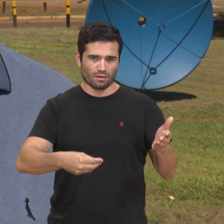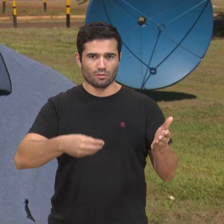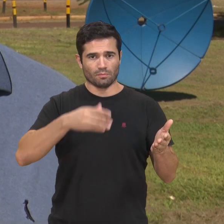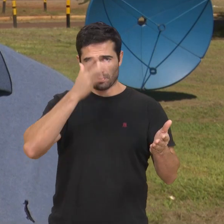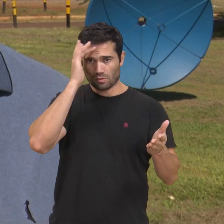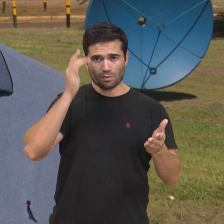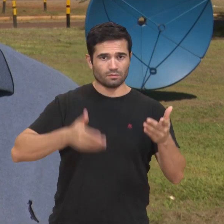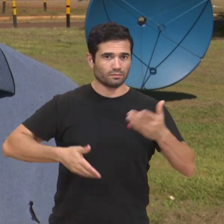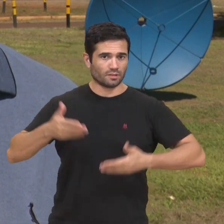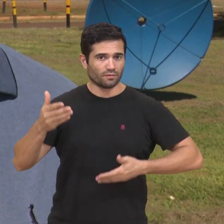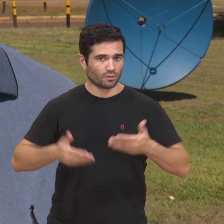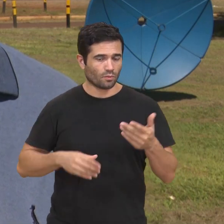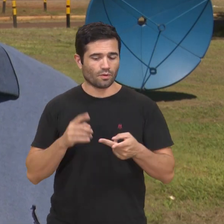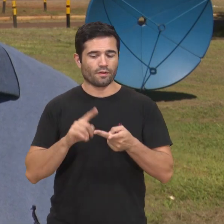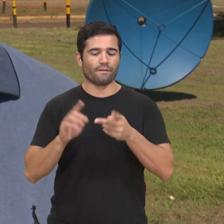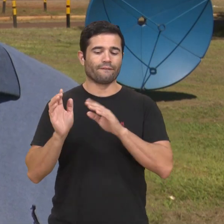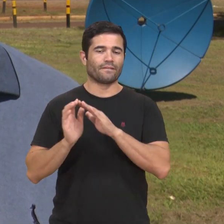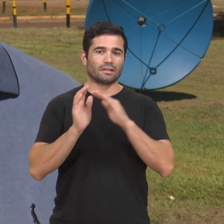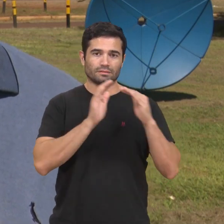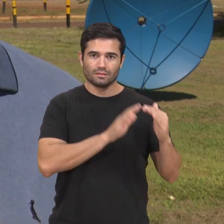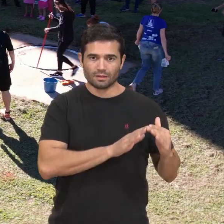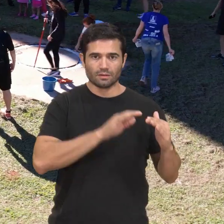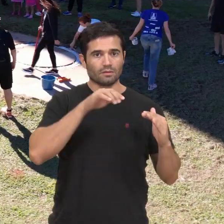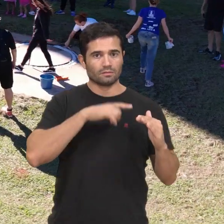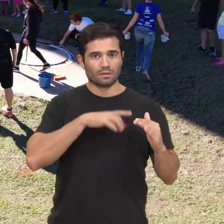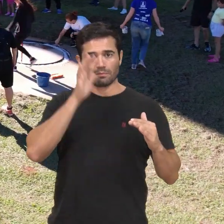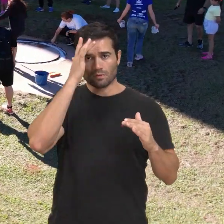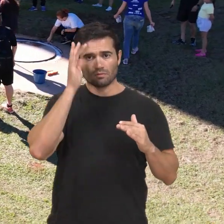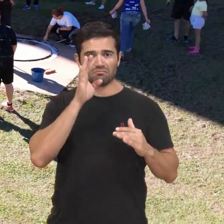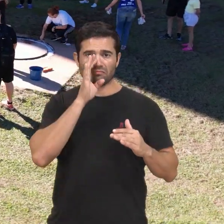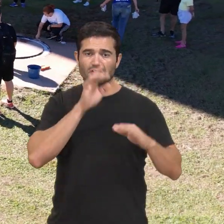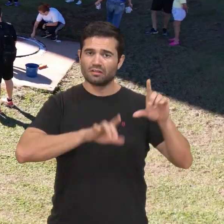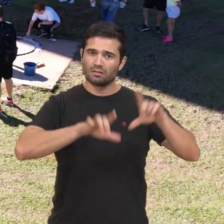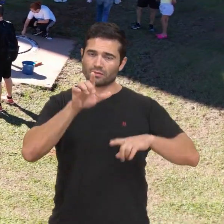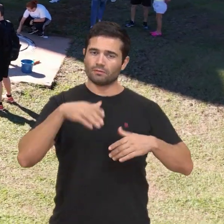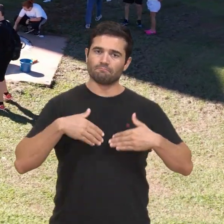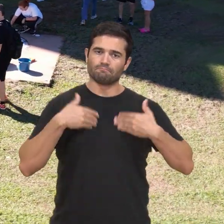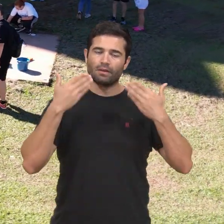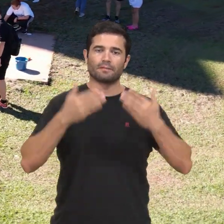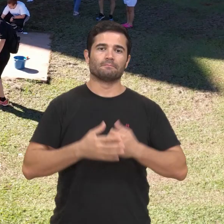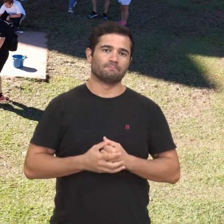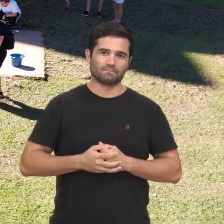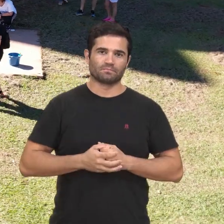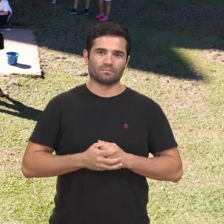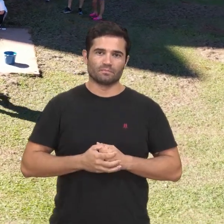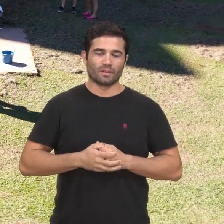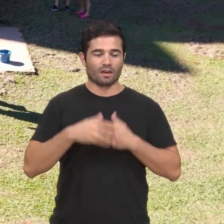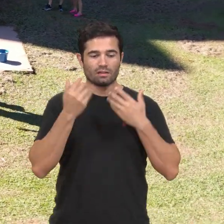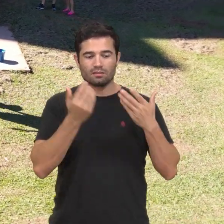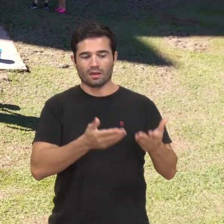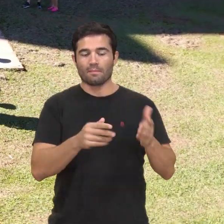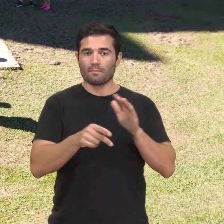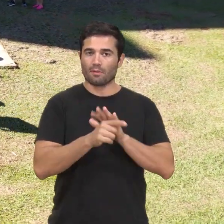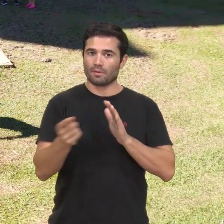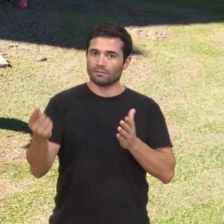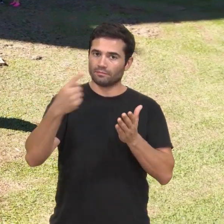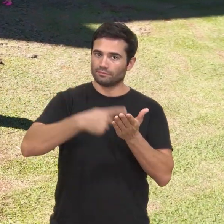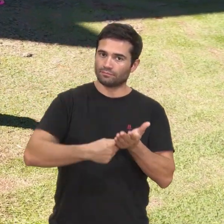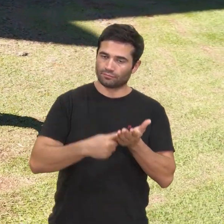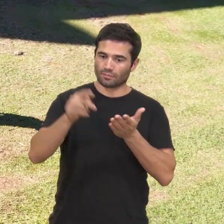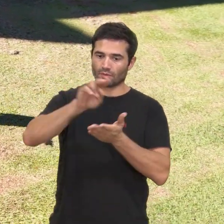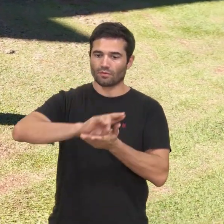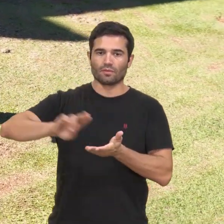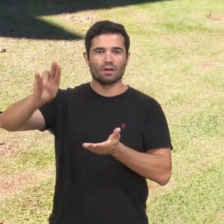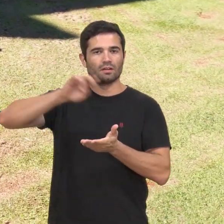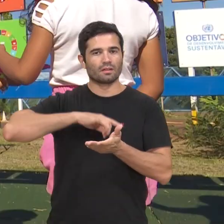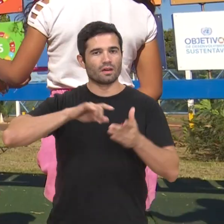filhos de servidores, passando por vizinhos, passando pelo público que viu na TV. Então isso é uma grande alegria. Isso é fruto da